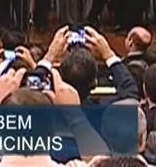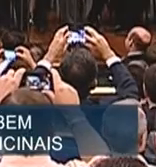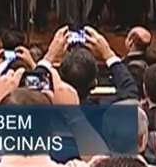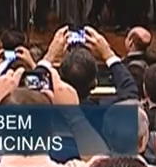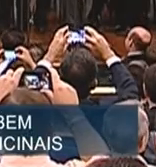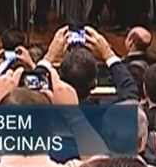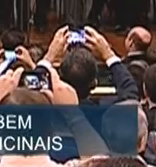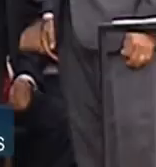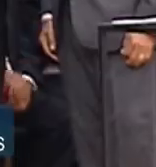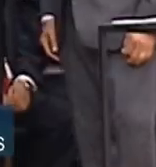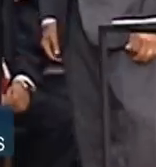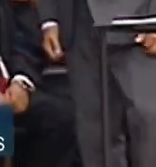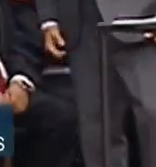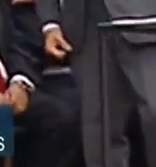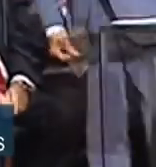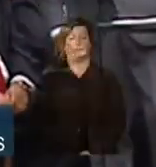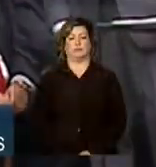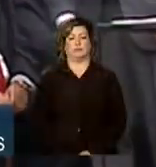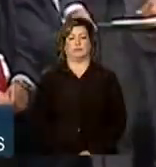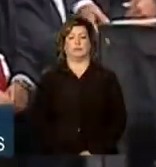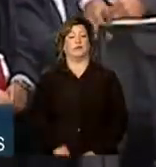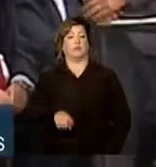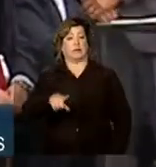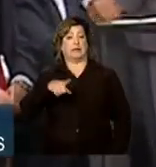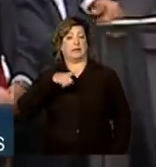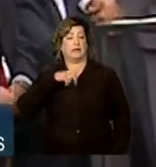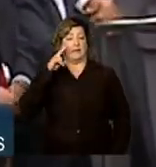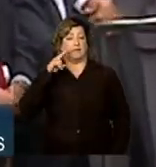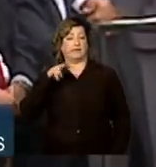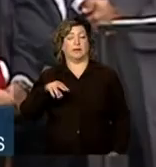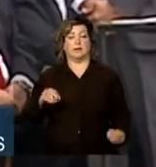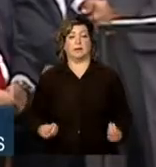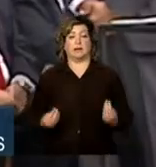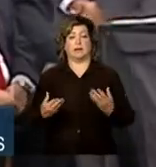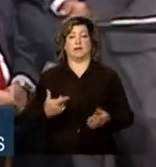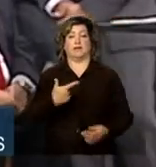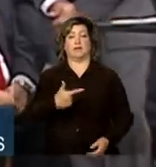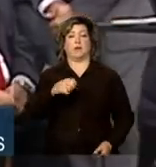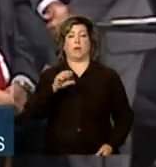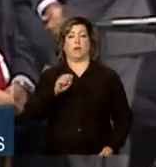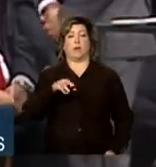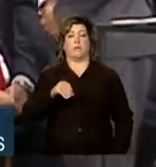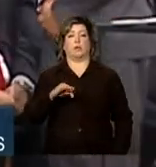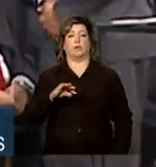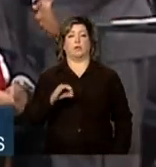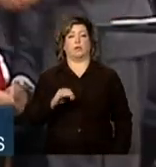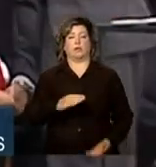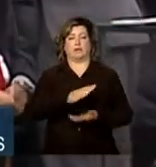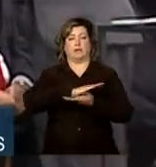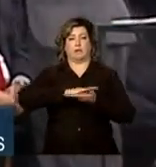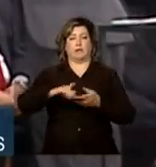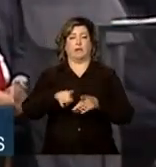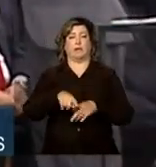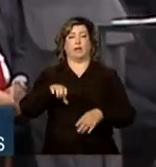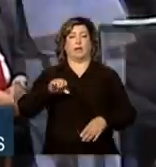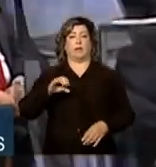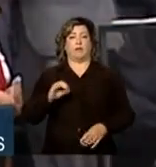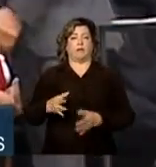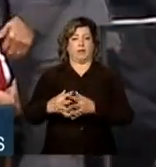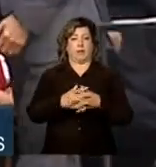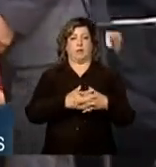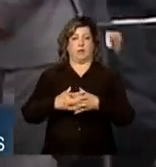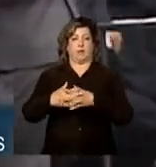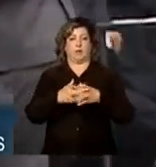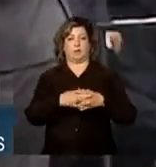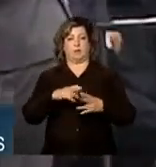Você acompanha a entrega de 28 motoniveladoras e 90 caminhões caçamba para